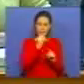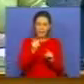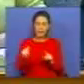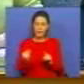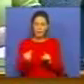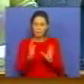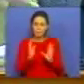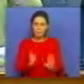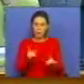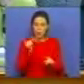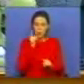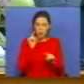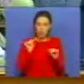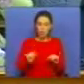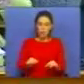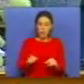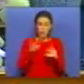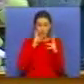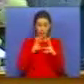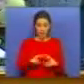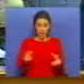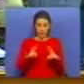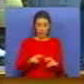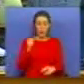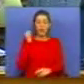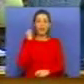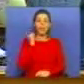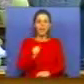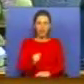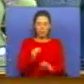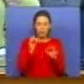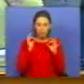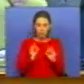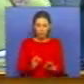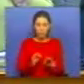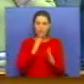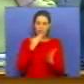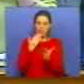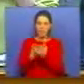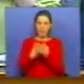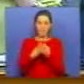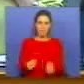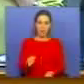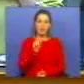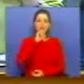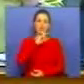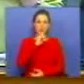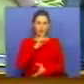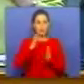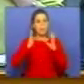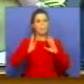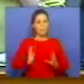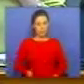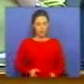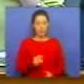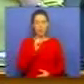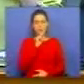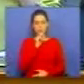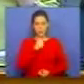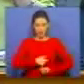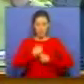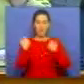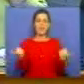implica, de facto, nos dias de hoje, que a investigação criminal seja dotada de meios suficientes e